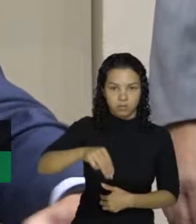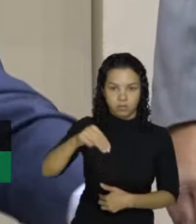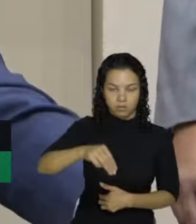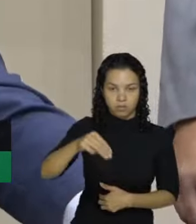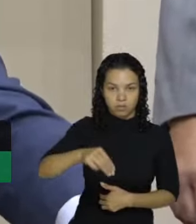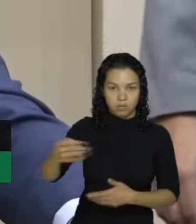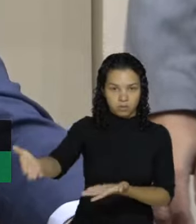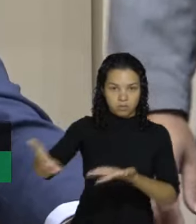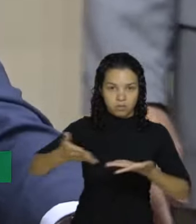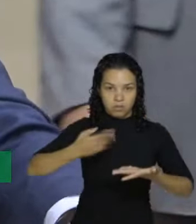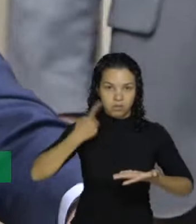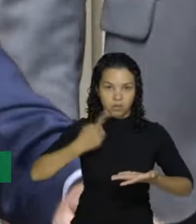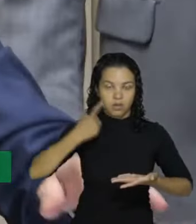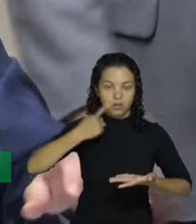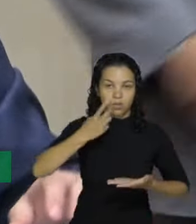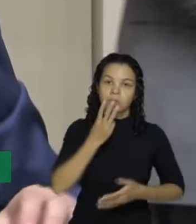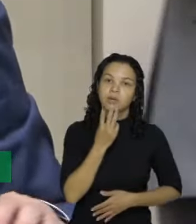palavra o deputado Marquito.